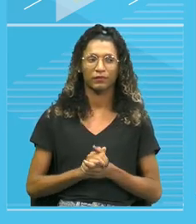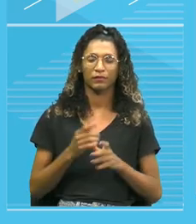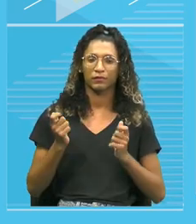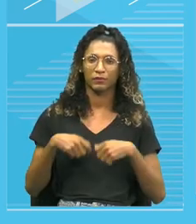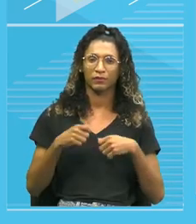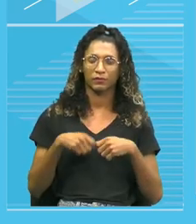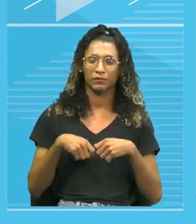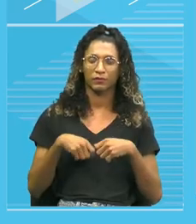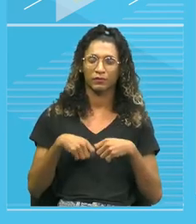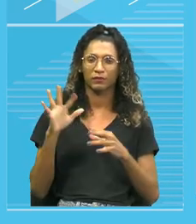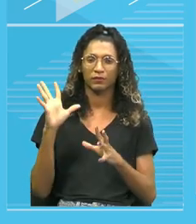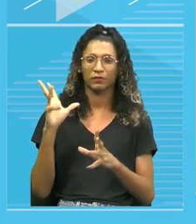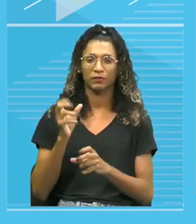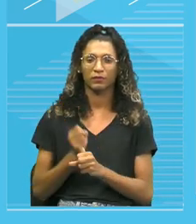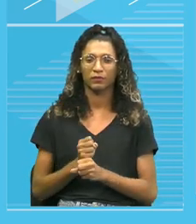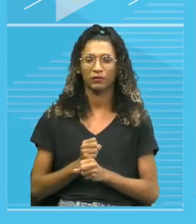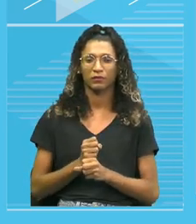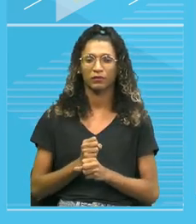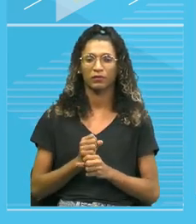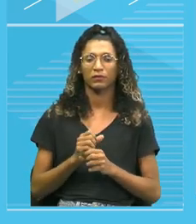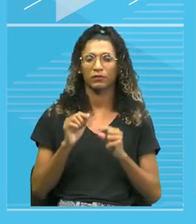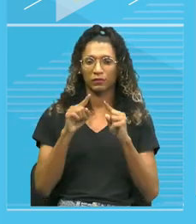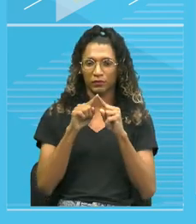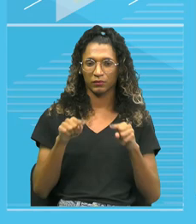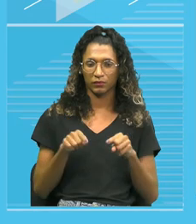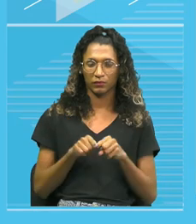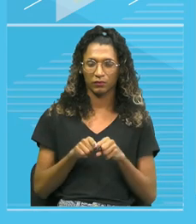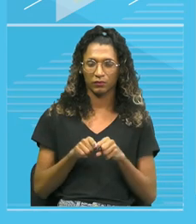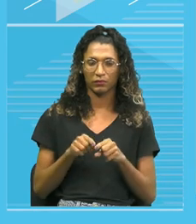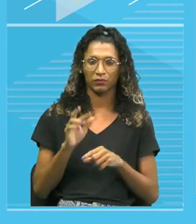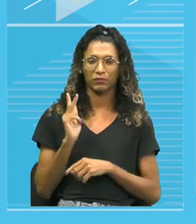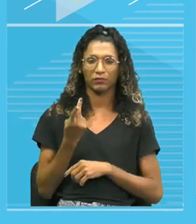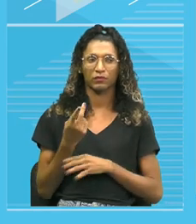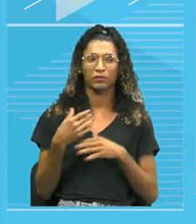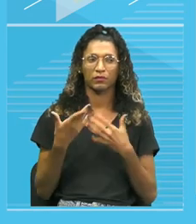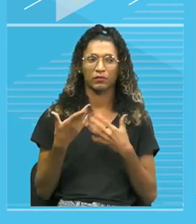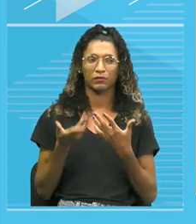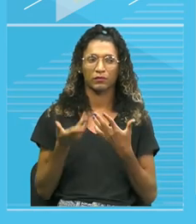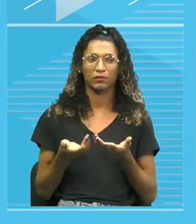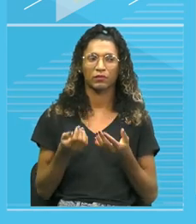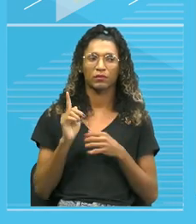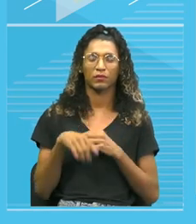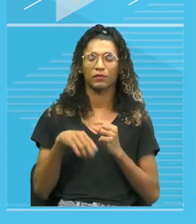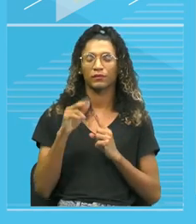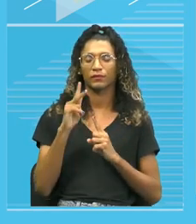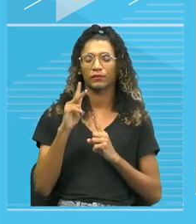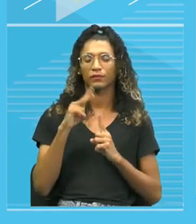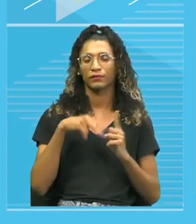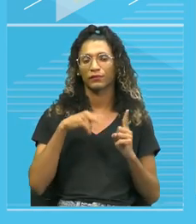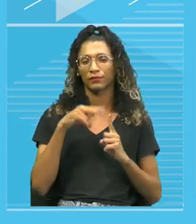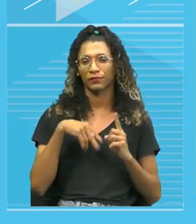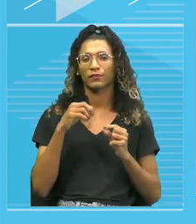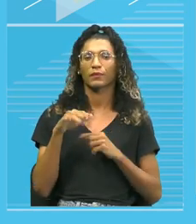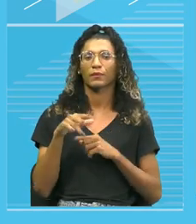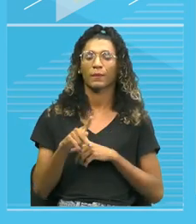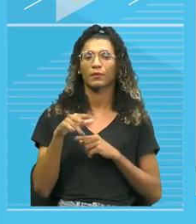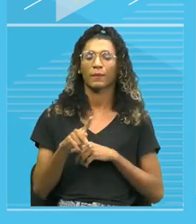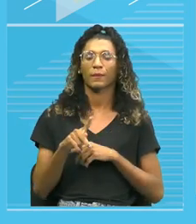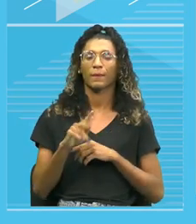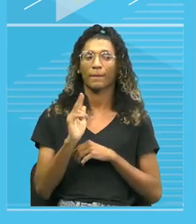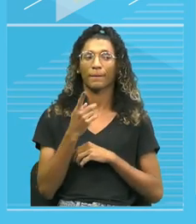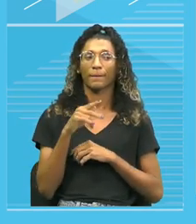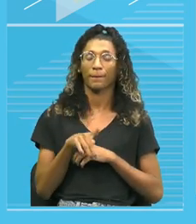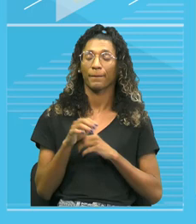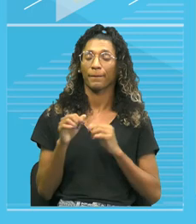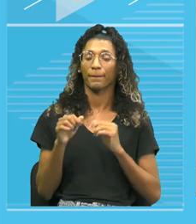calcular o delta h vai ser entalpia dos produtos menos a